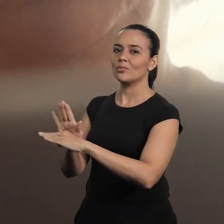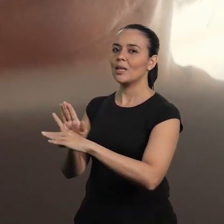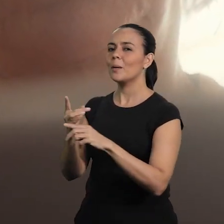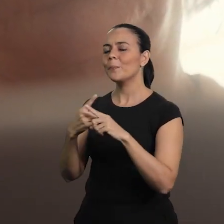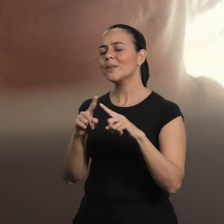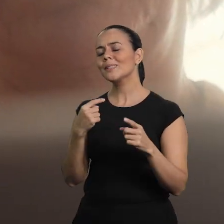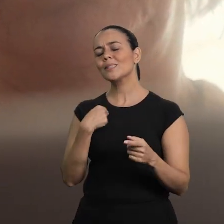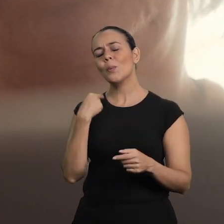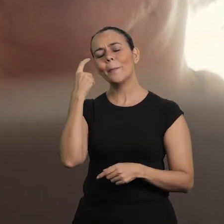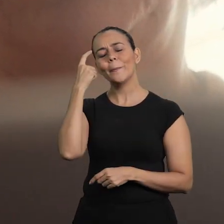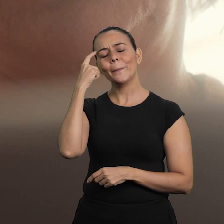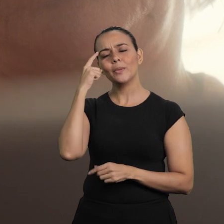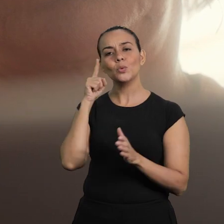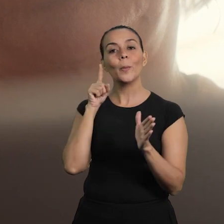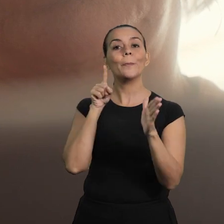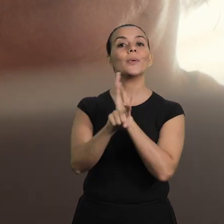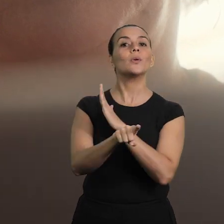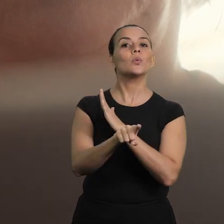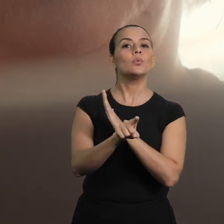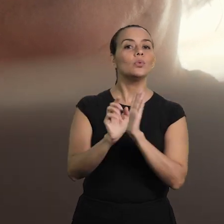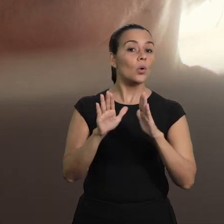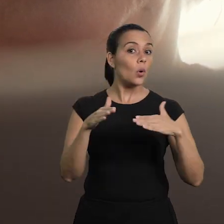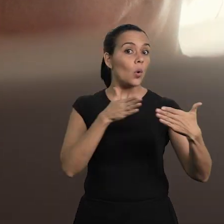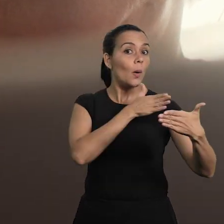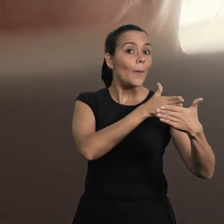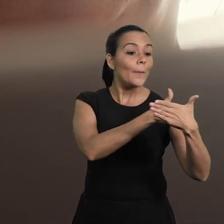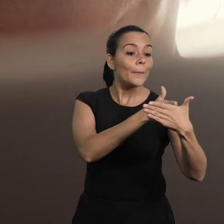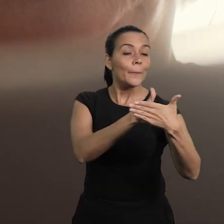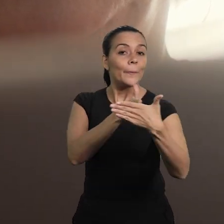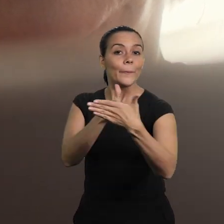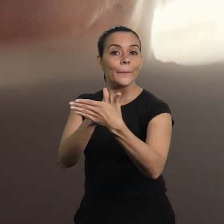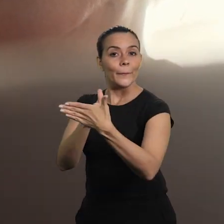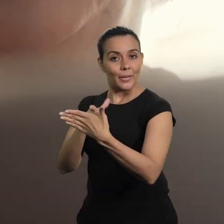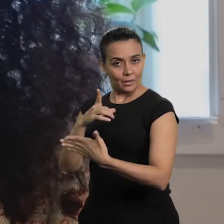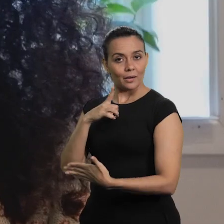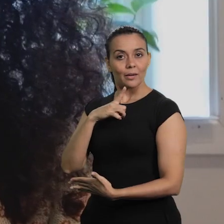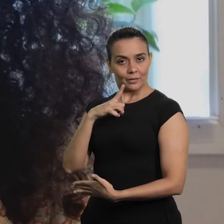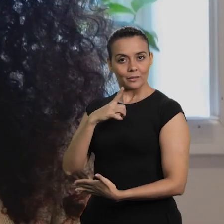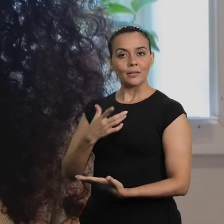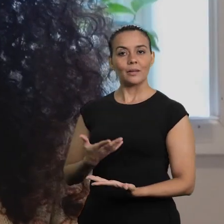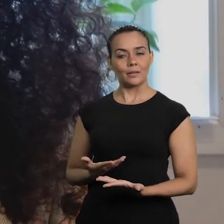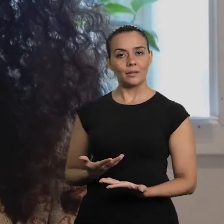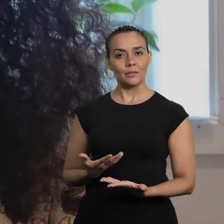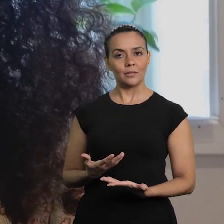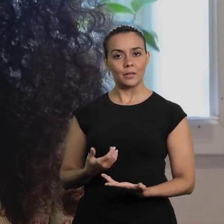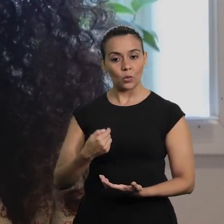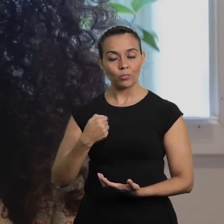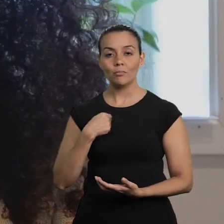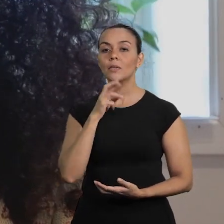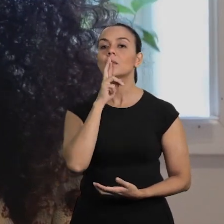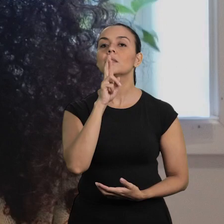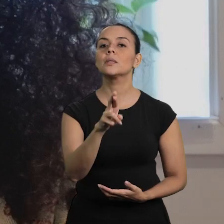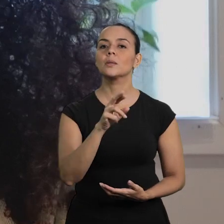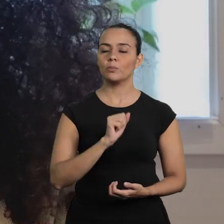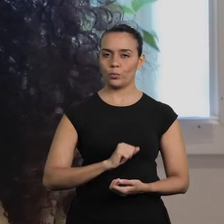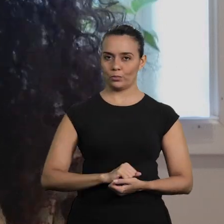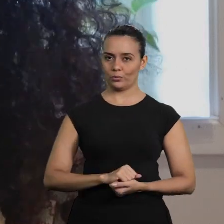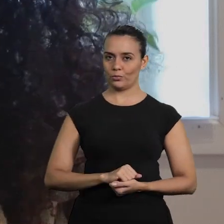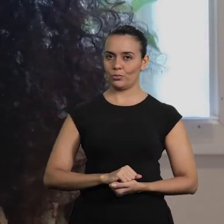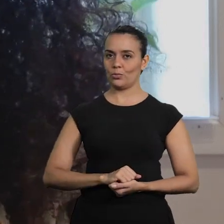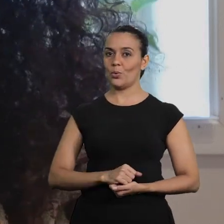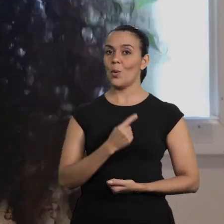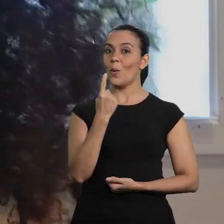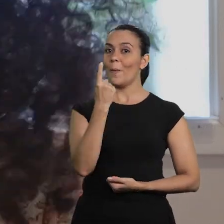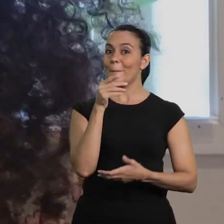pergunta é que barreiras, né? Que barreiras a gente enfrenta para fazer isso? E eu coloco a